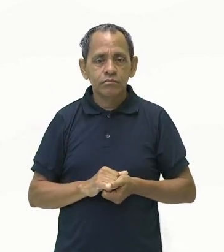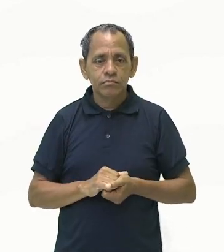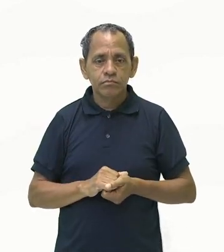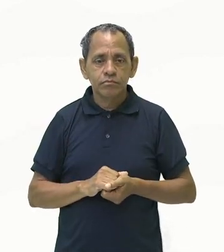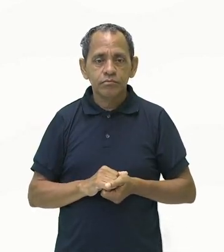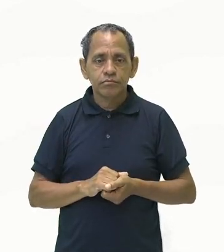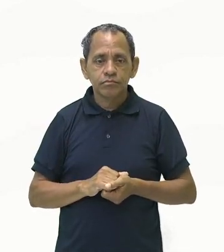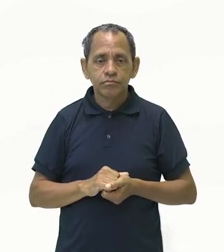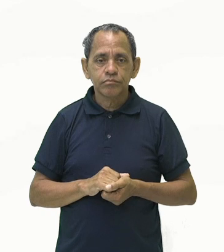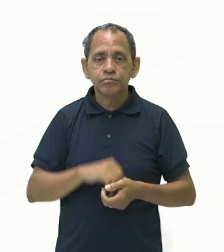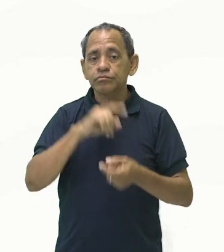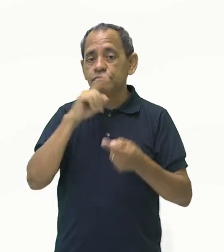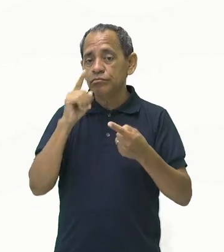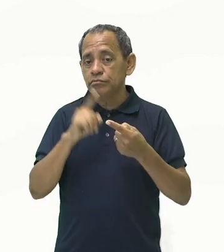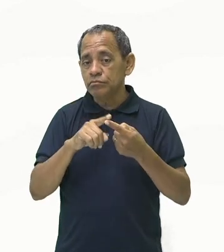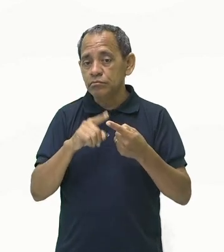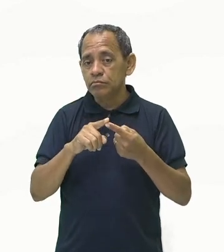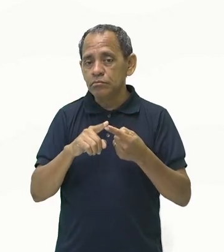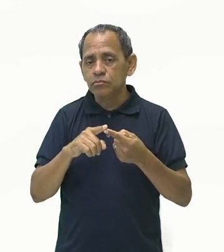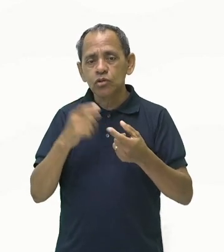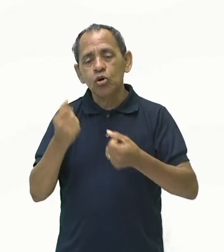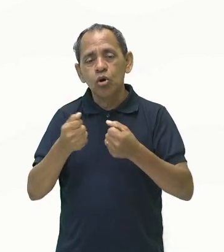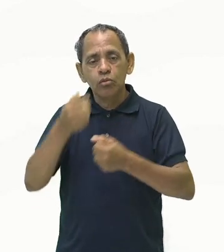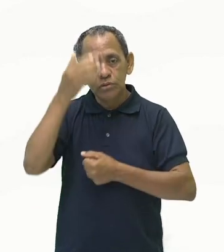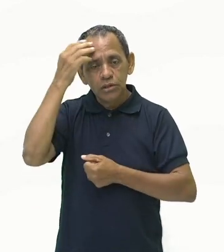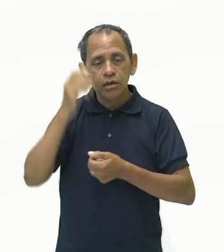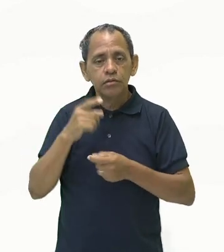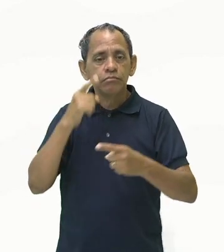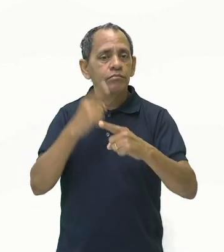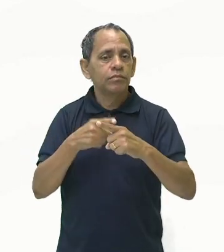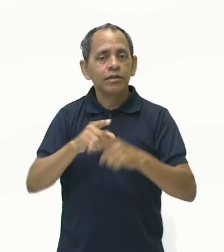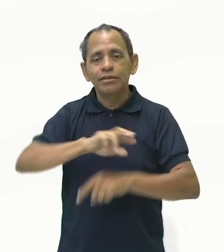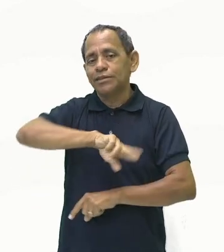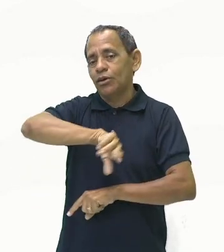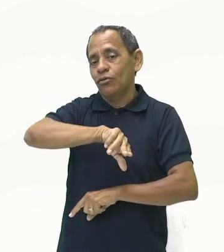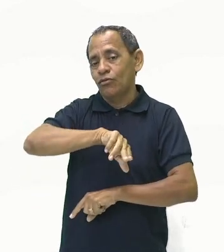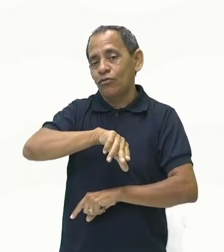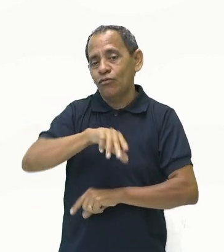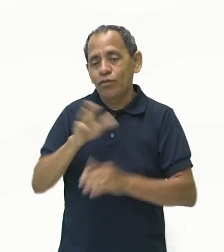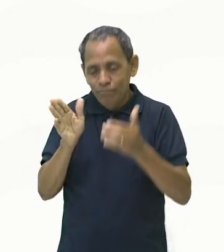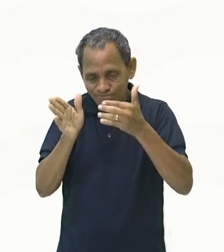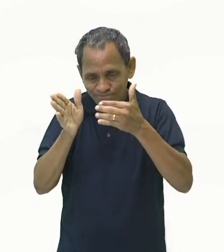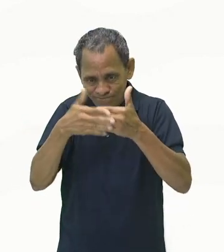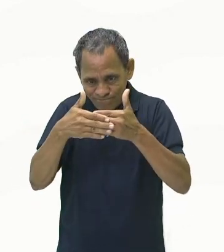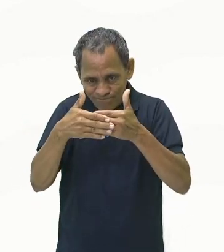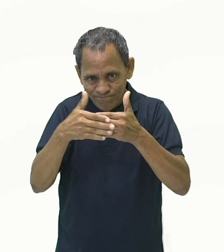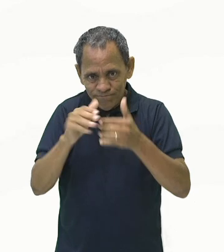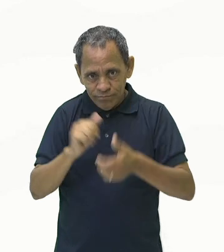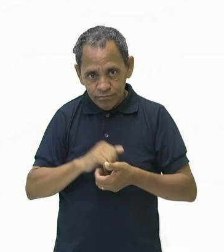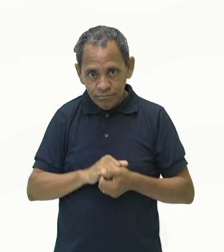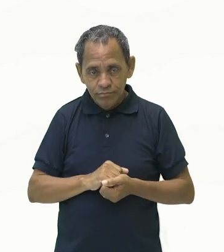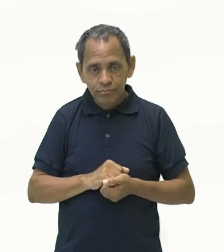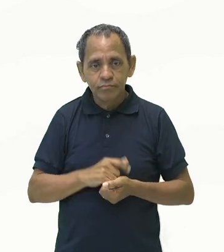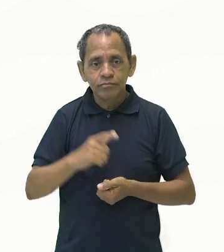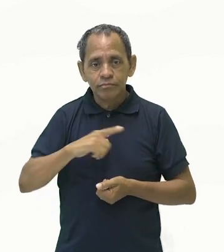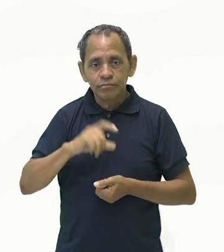Aberta. Ah, professor, como é que eu sei que ela é aberta? Que ela não é fechada. Então, eu tenho aqui